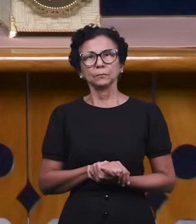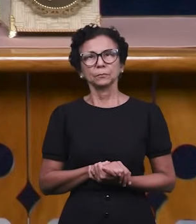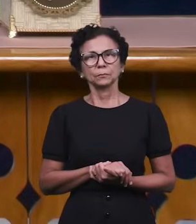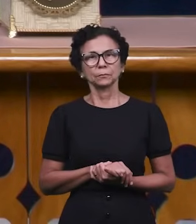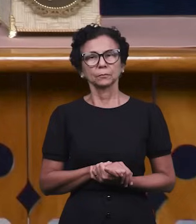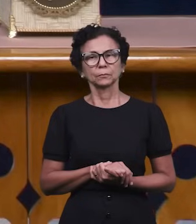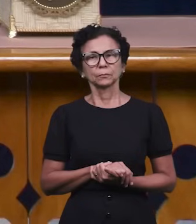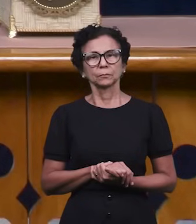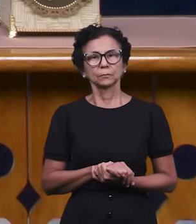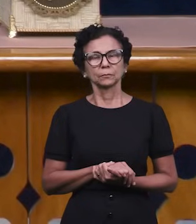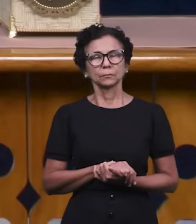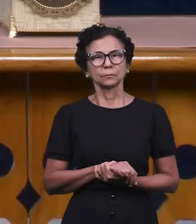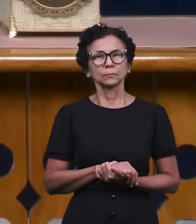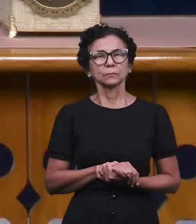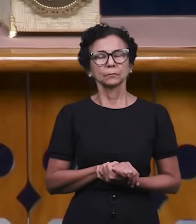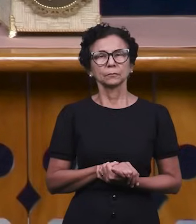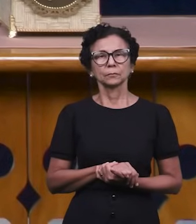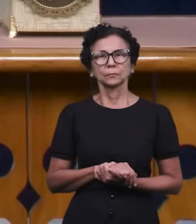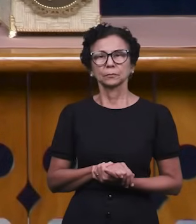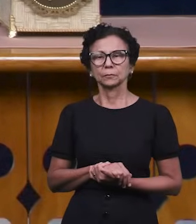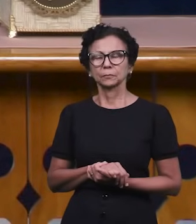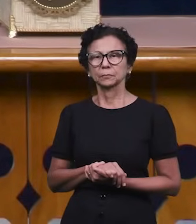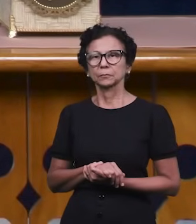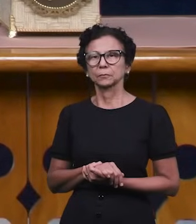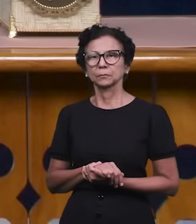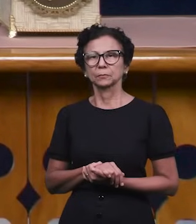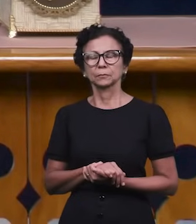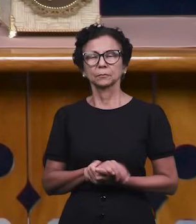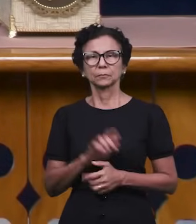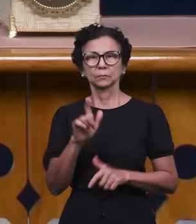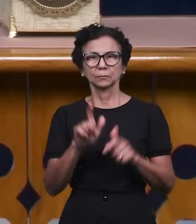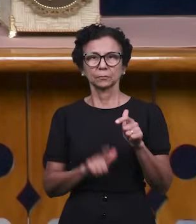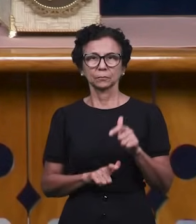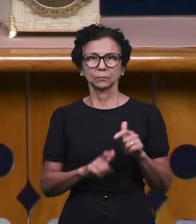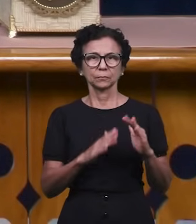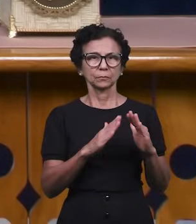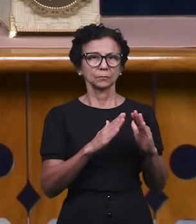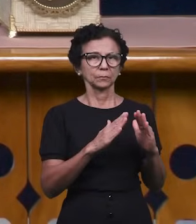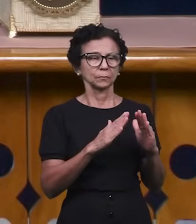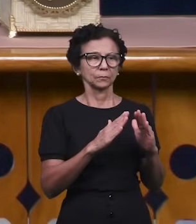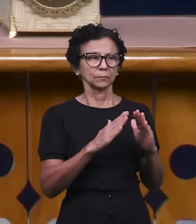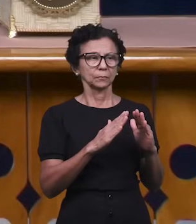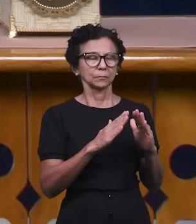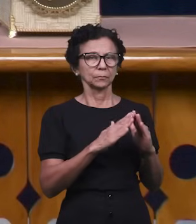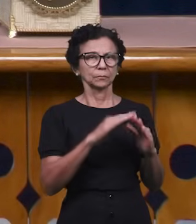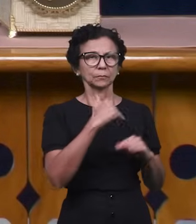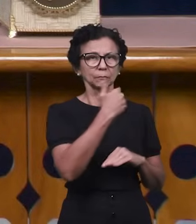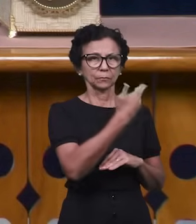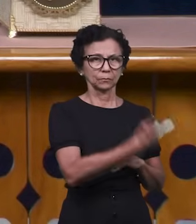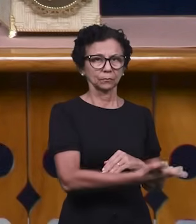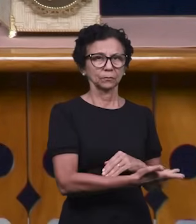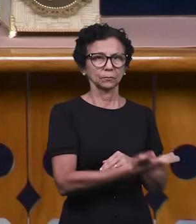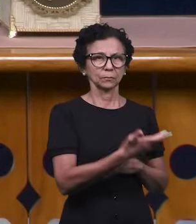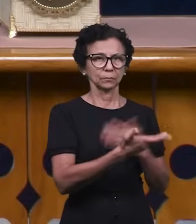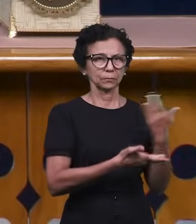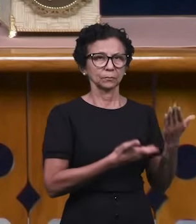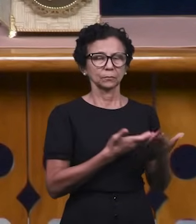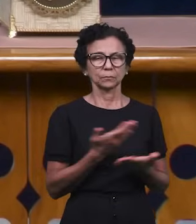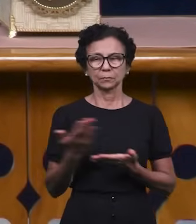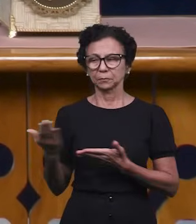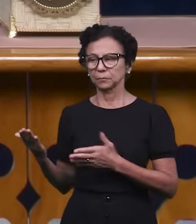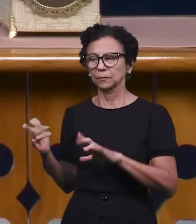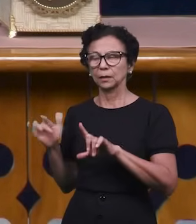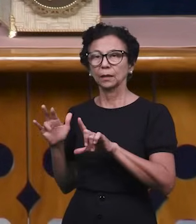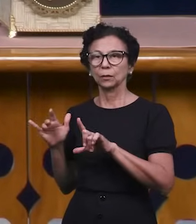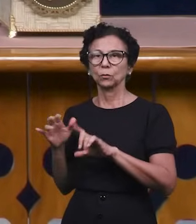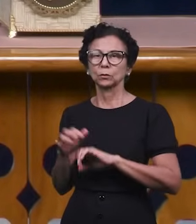também que aqueles que estão no exterior e desejam uma assistência podem acessar o QR Code aqui